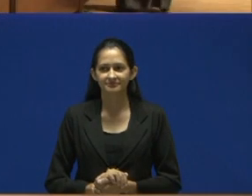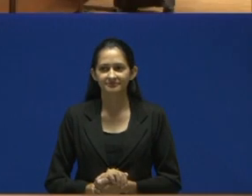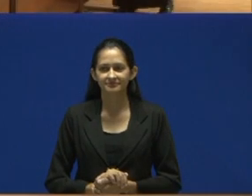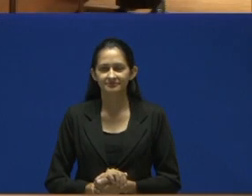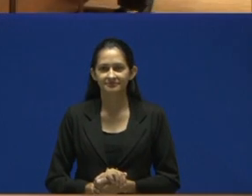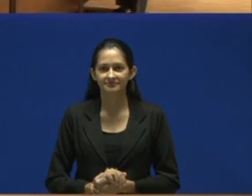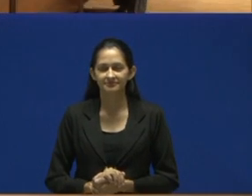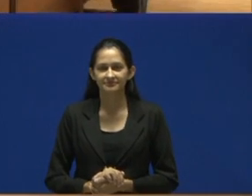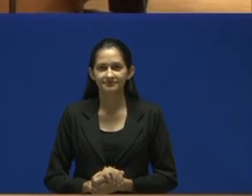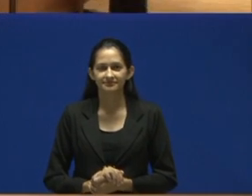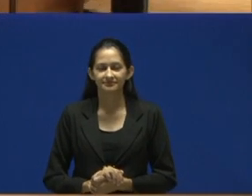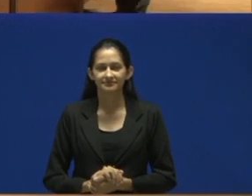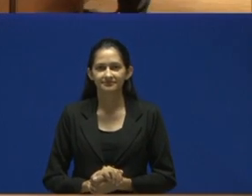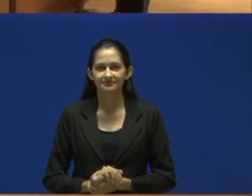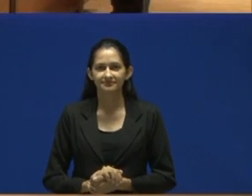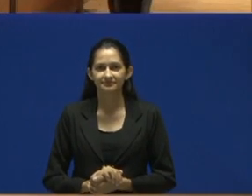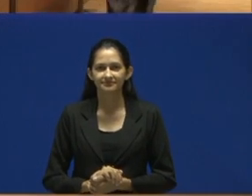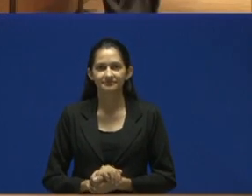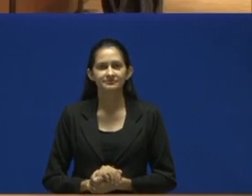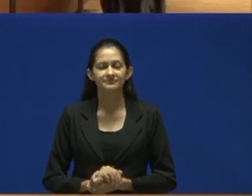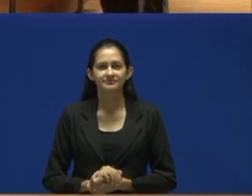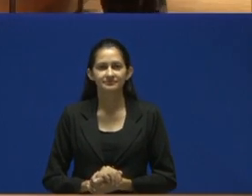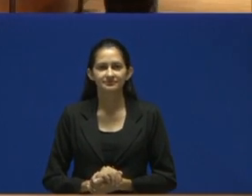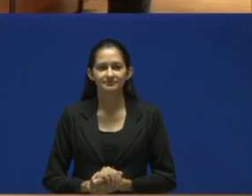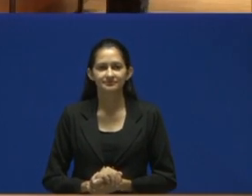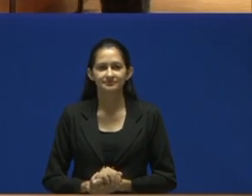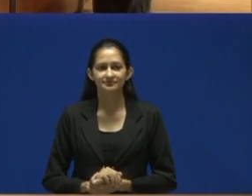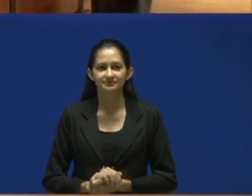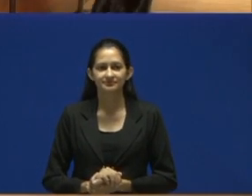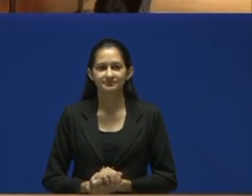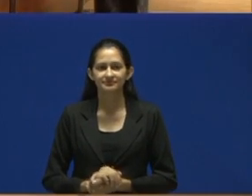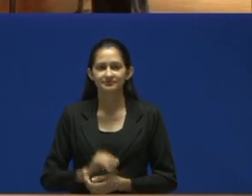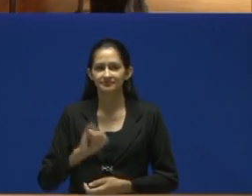thiago felipe tomar ser preto